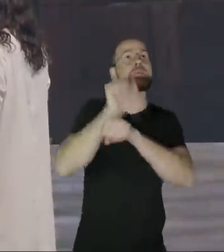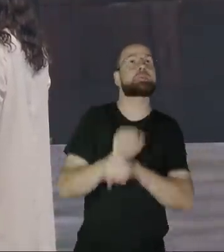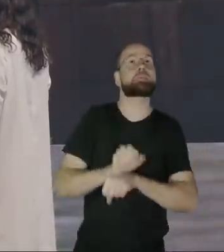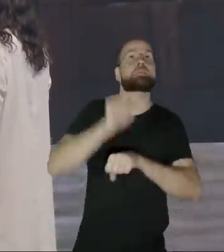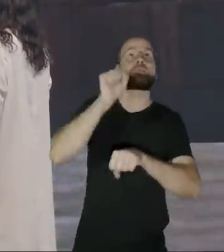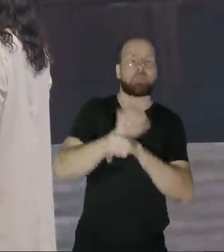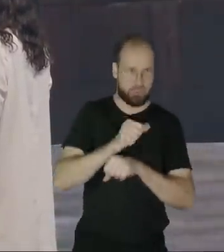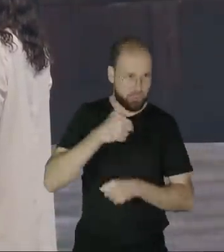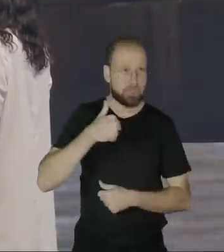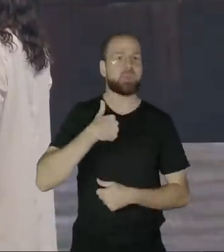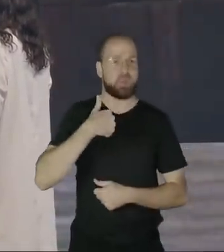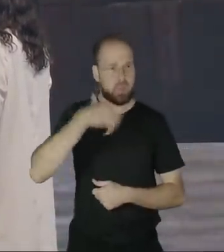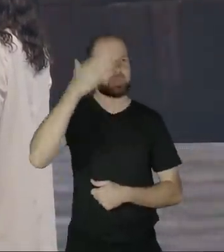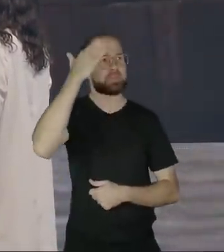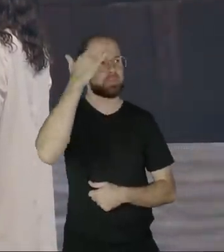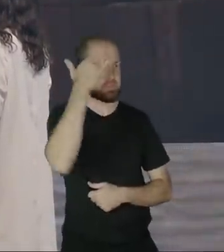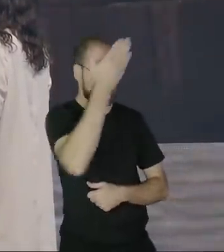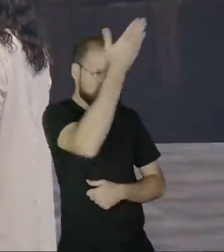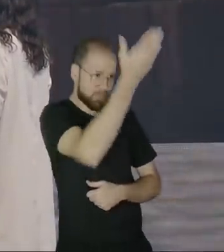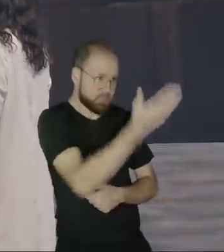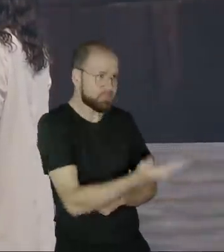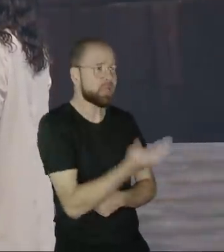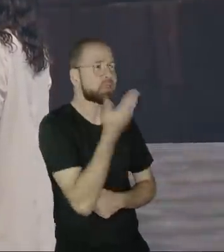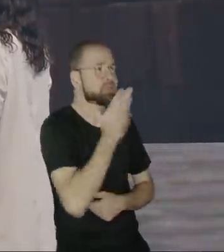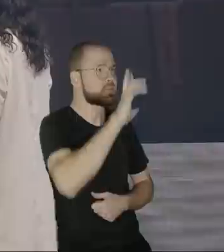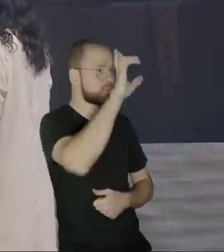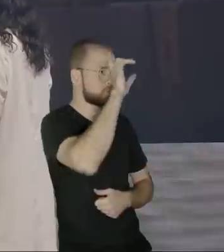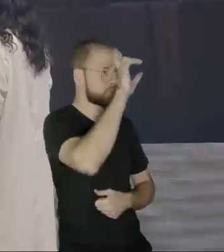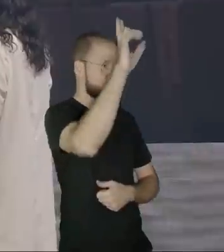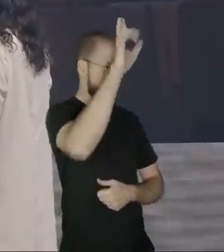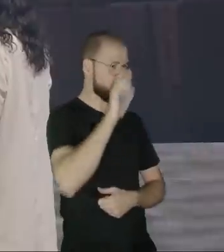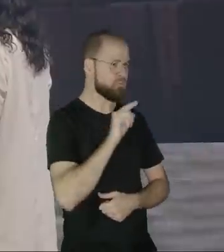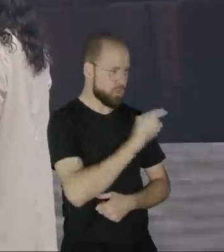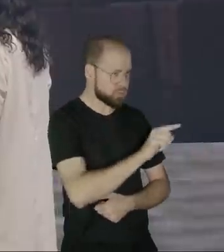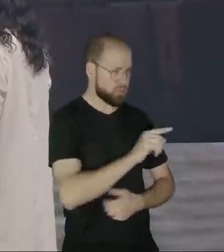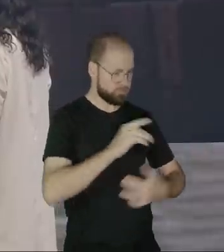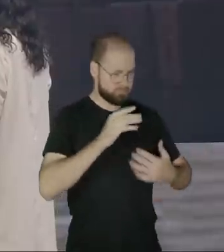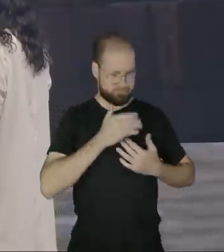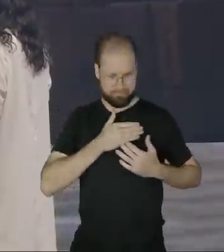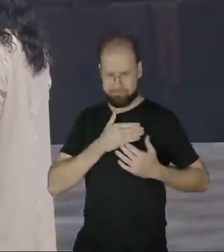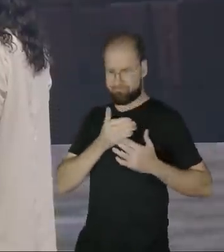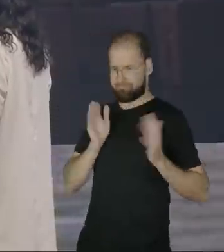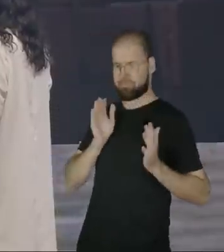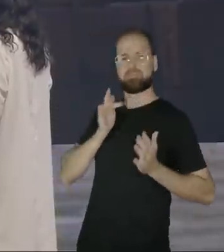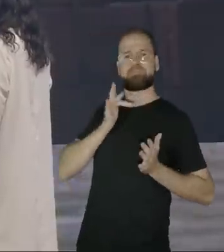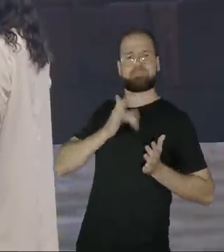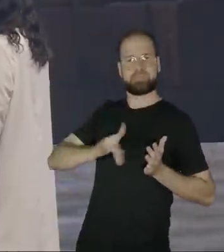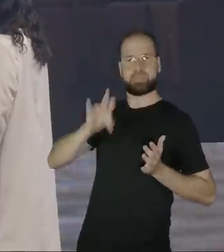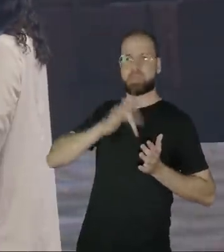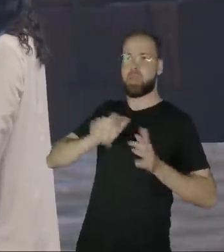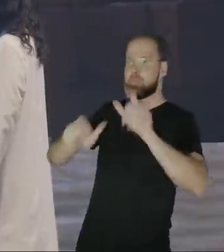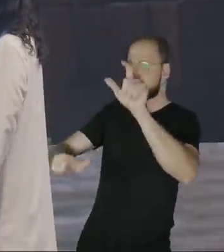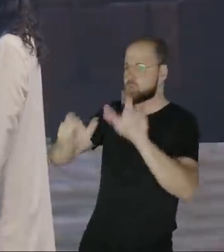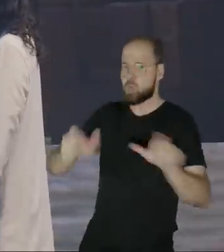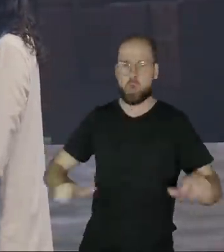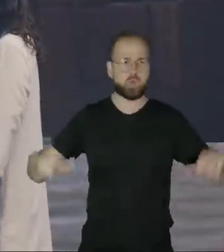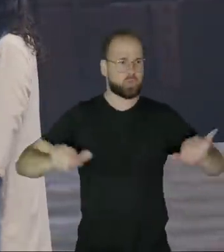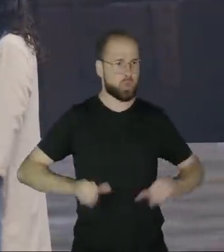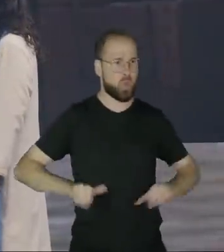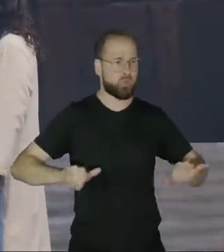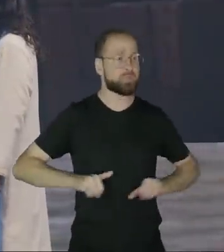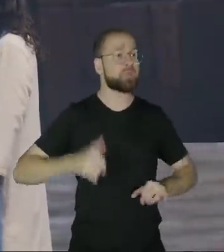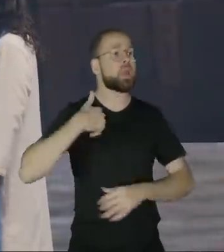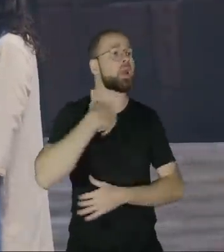meu Senhor, que tem piedade daqueles que sofrem. E o que eu peço,